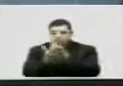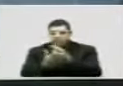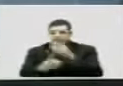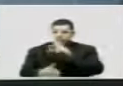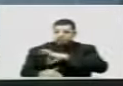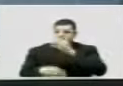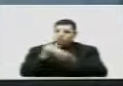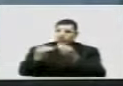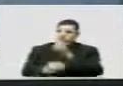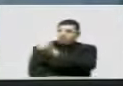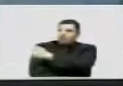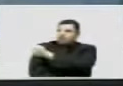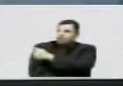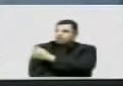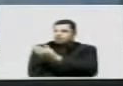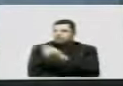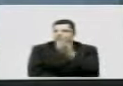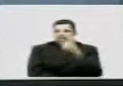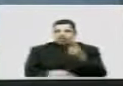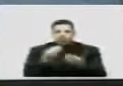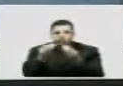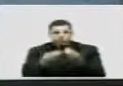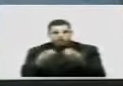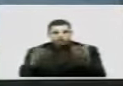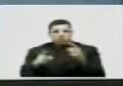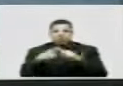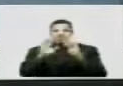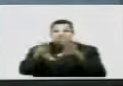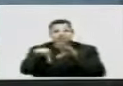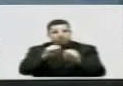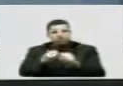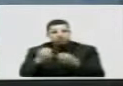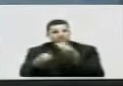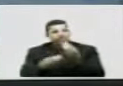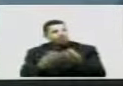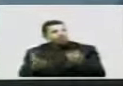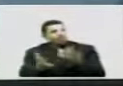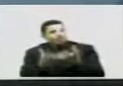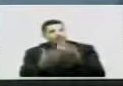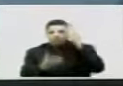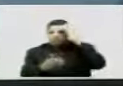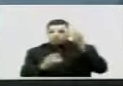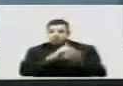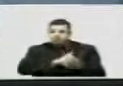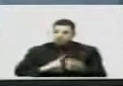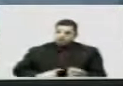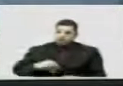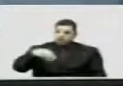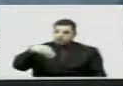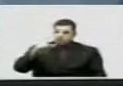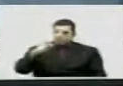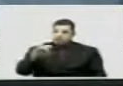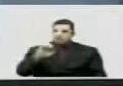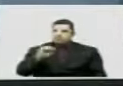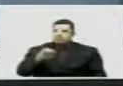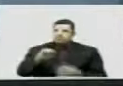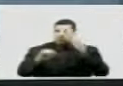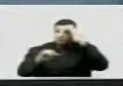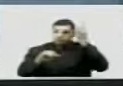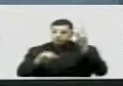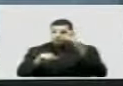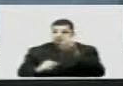pagando os policiais como alunos soldados. Deputado Cabo Maciel, eu quero saber o que vai acontecer se